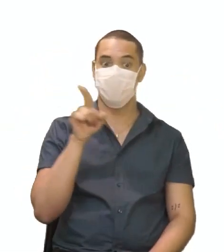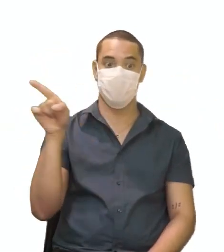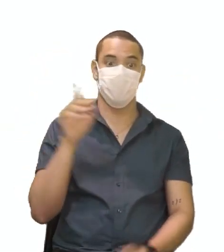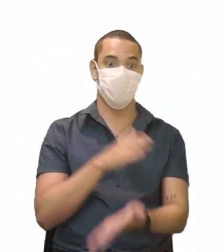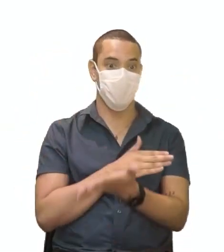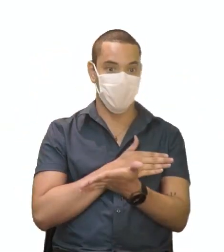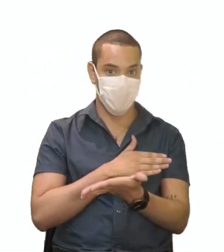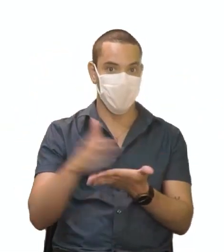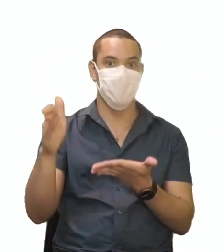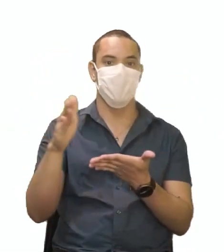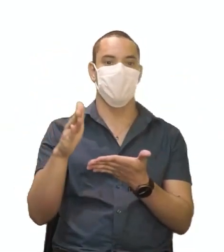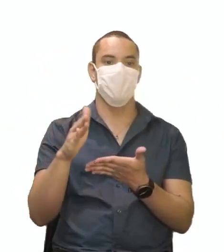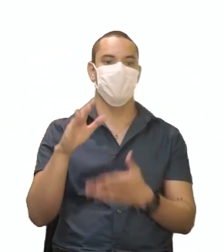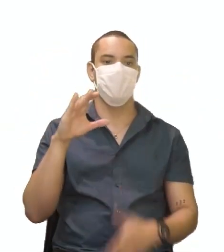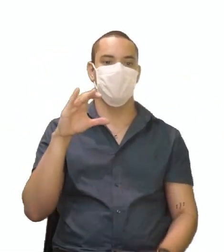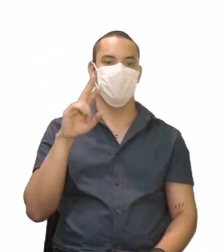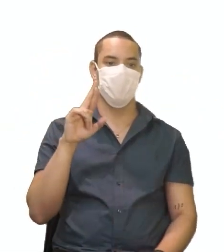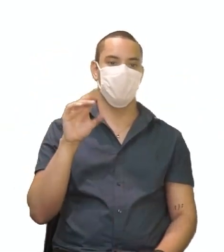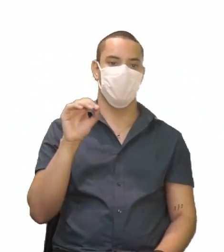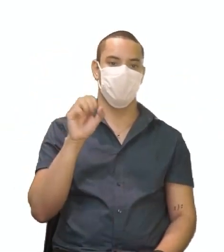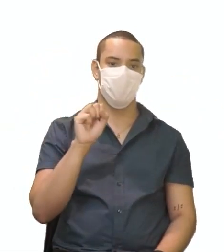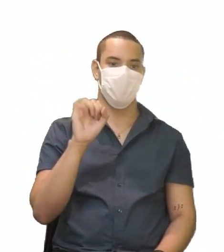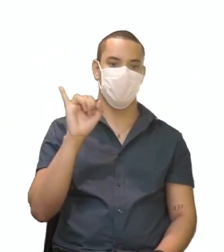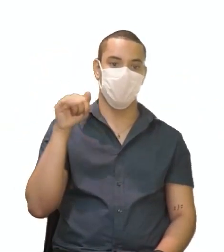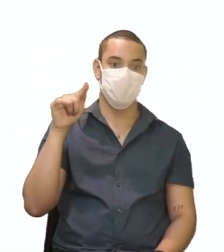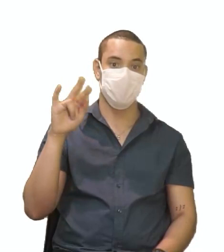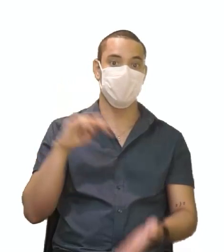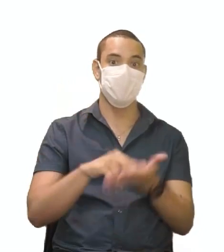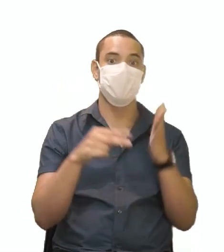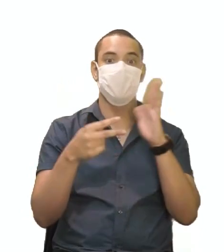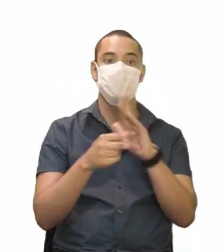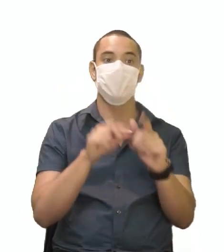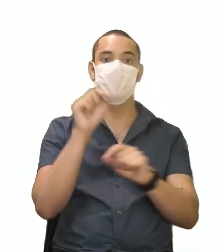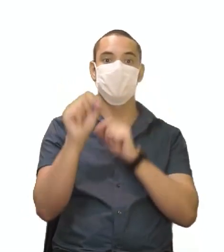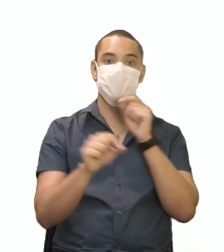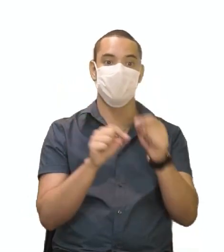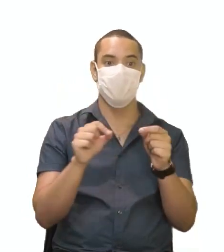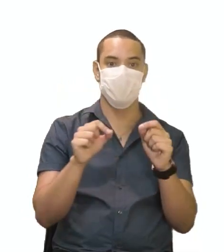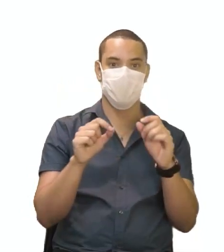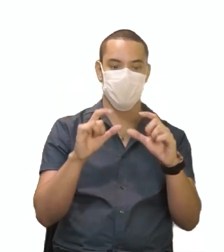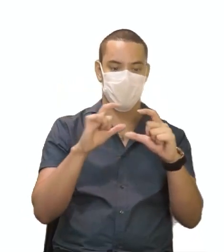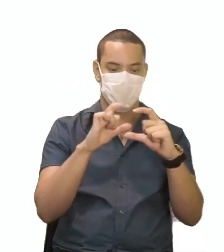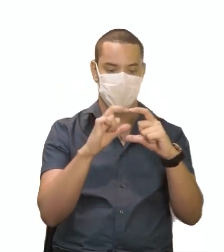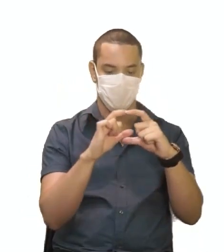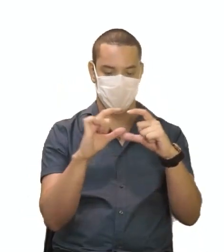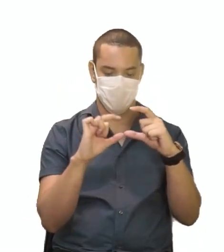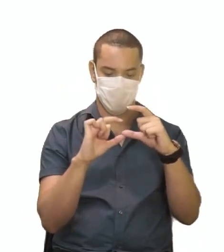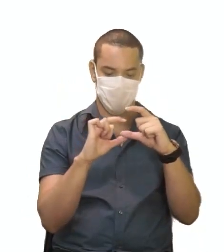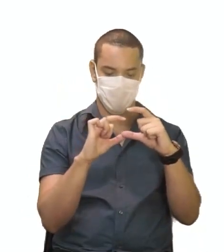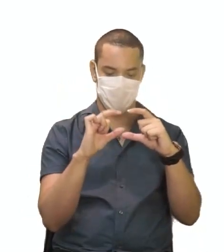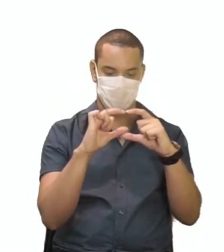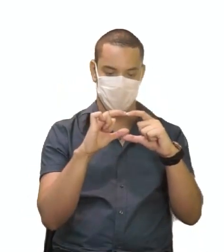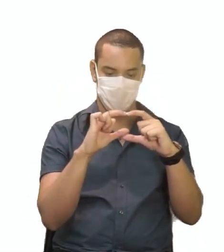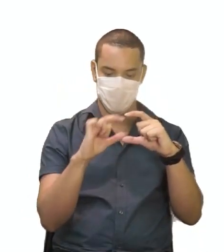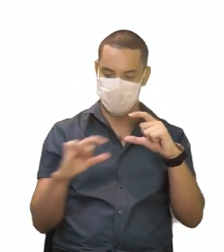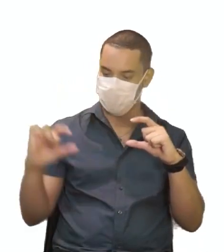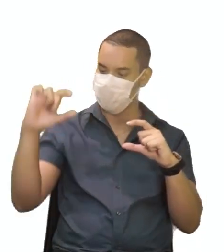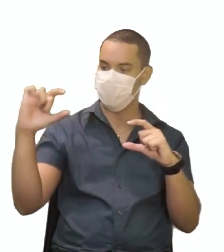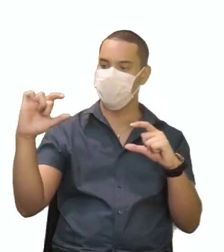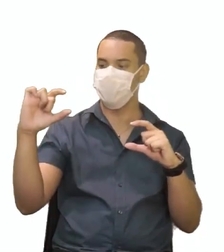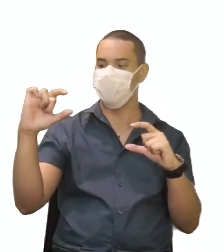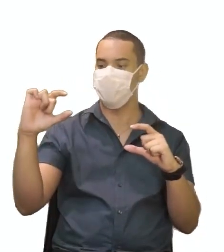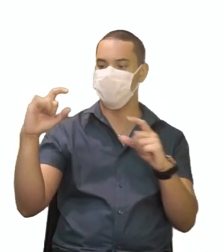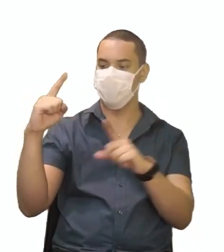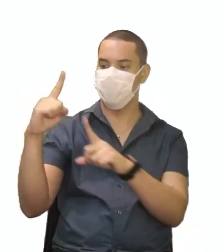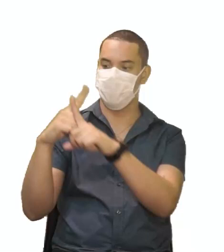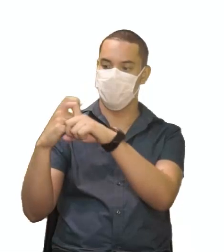você, querida aluna. Crossing over, que é aquela troca, aquela permuta, né, de uma parte dos genes migrar para o